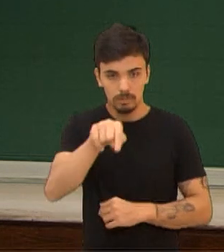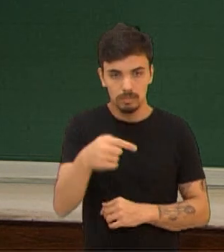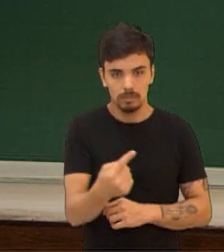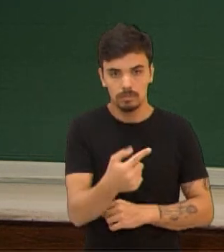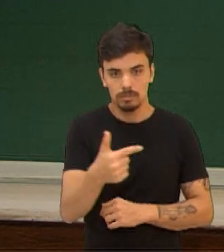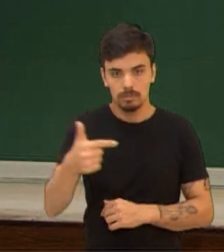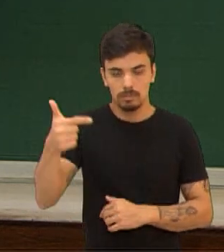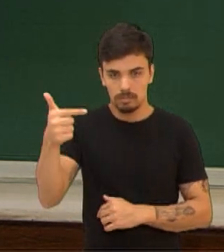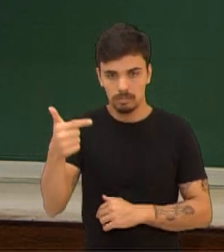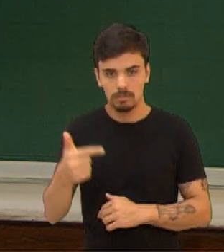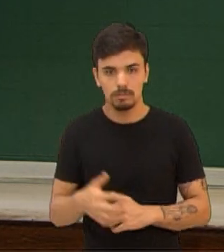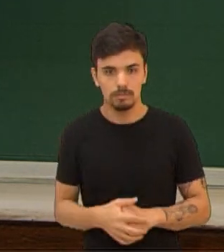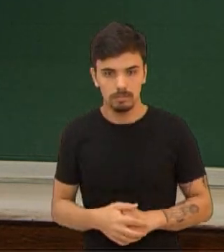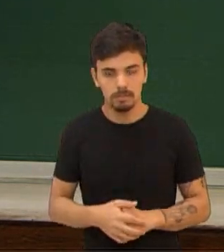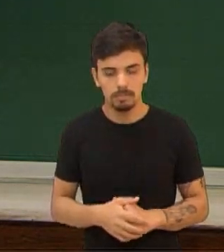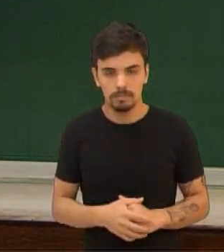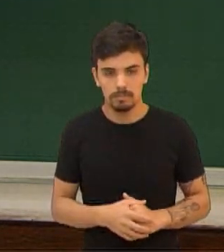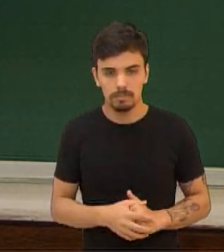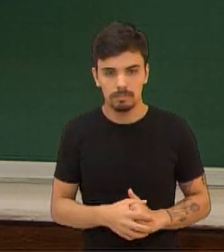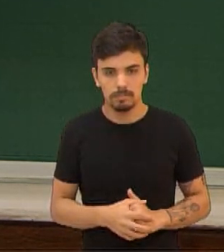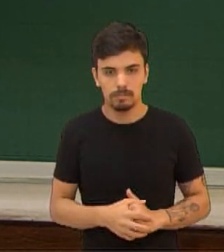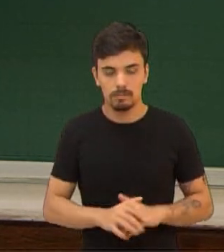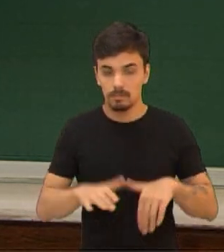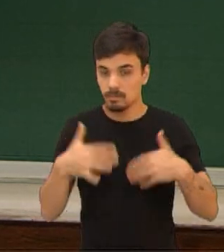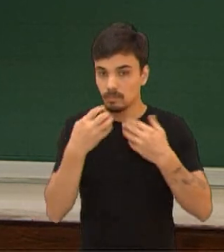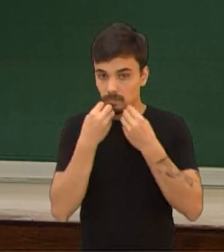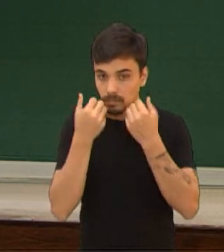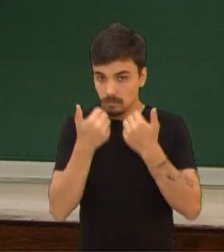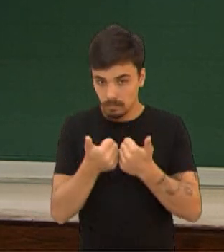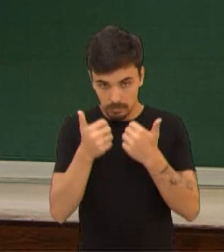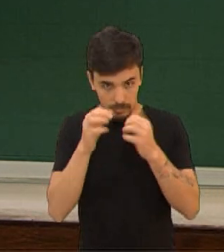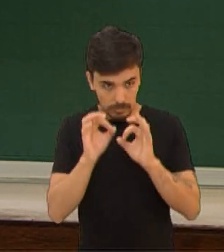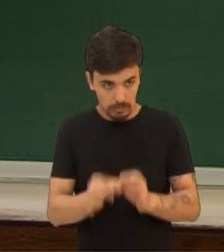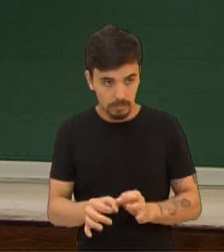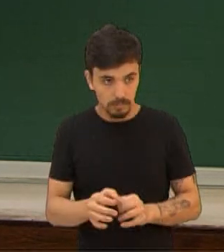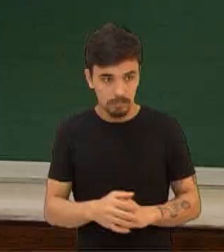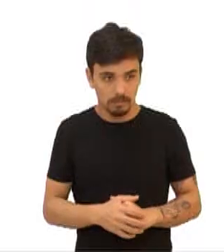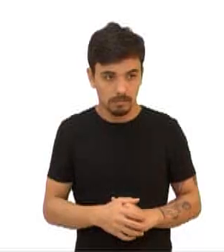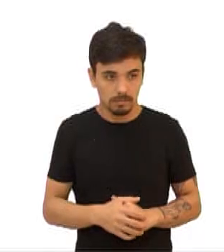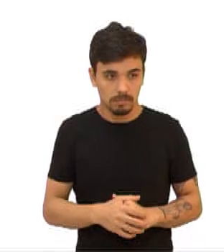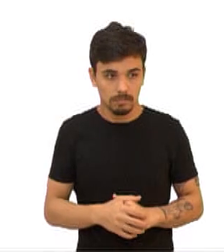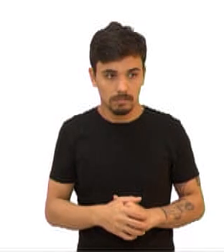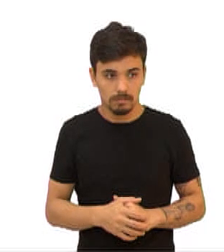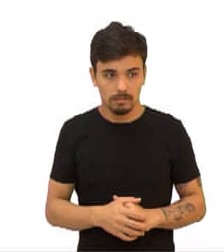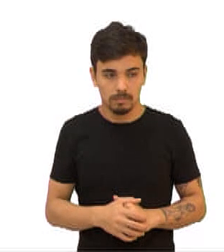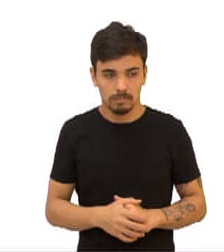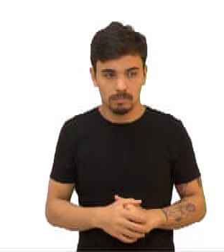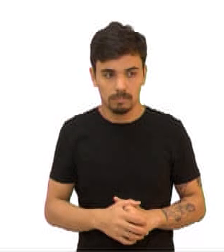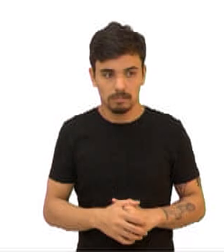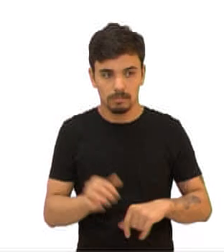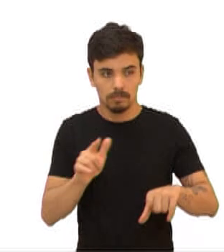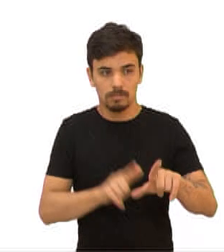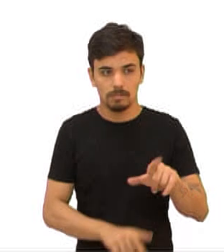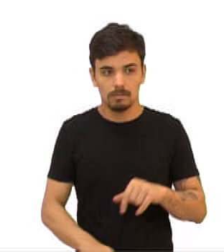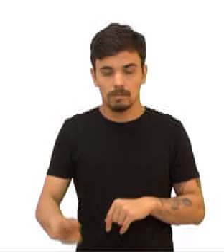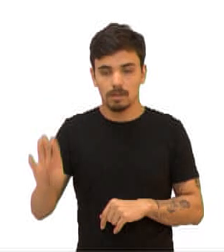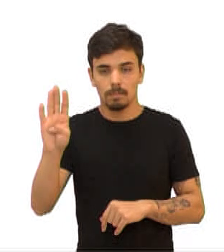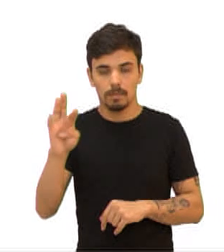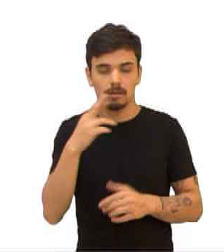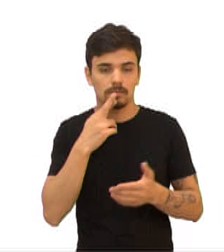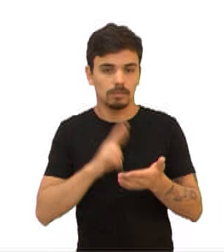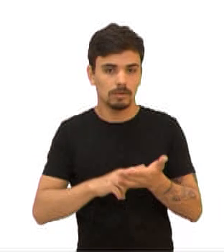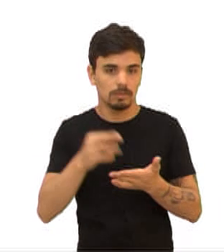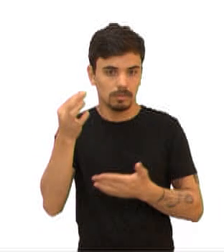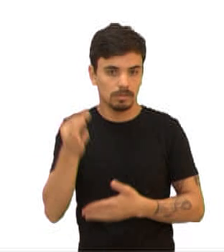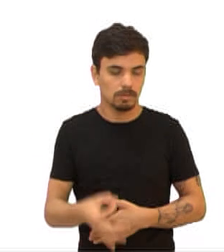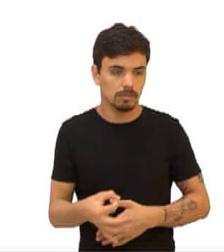K ohms, quilo-ohms. Beleza, gente? Então, seria a letra B, o resistor mais